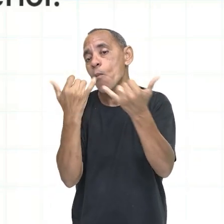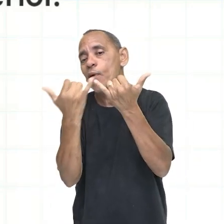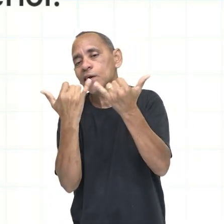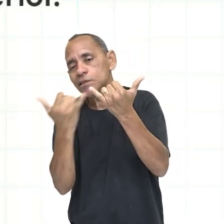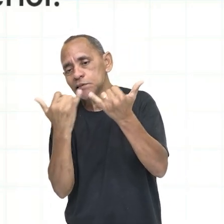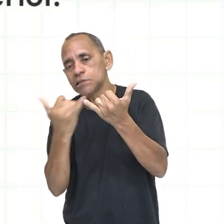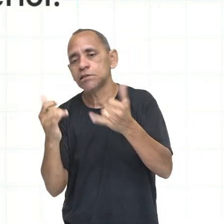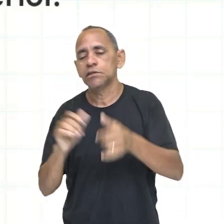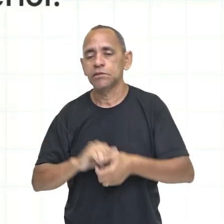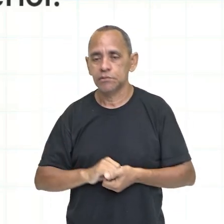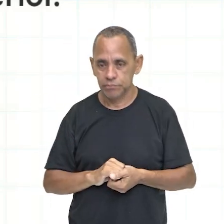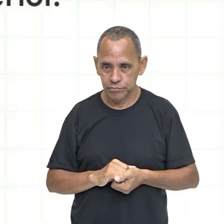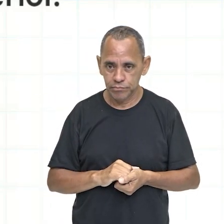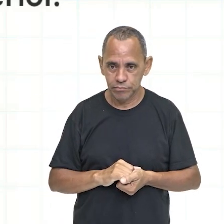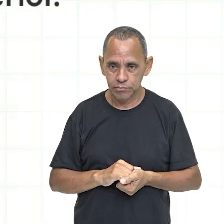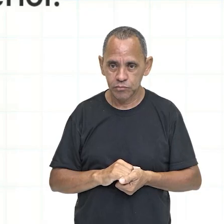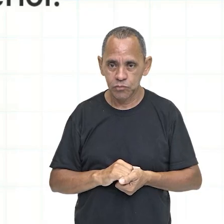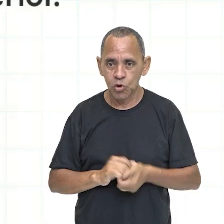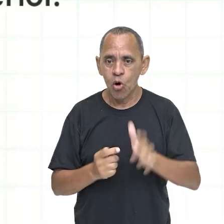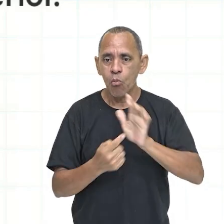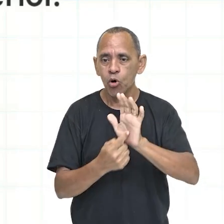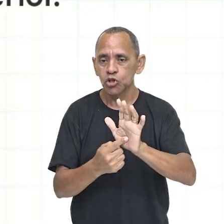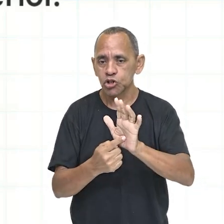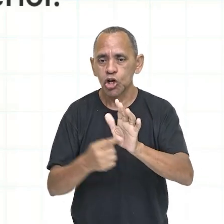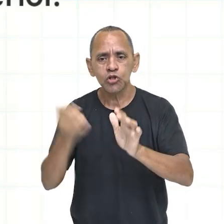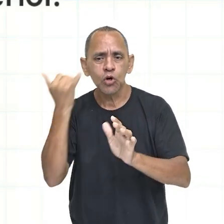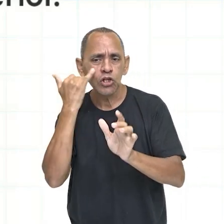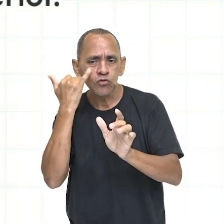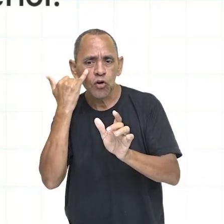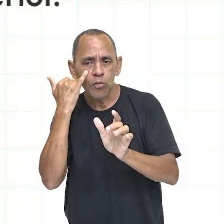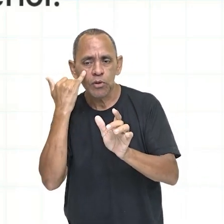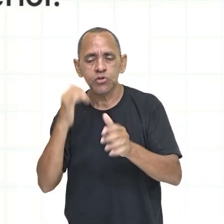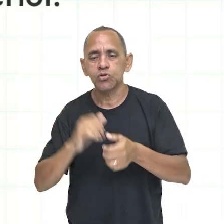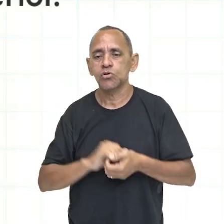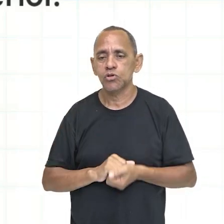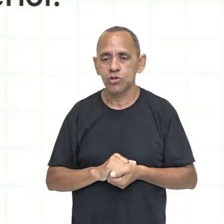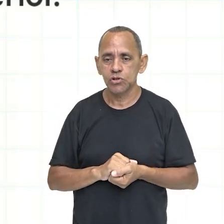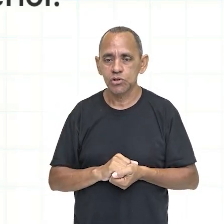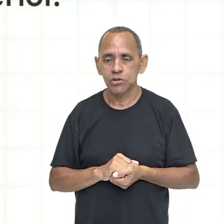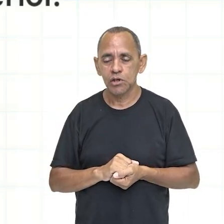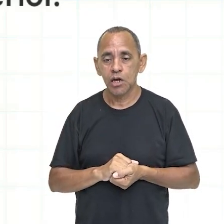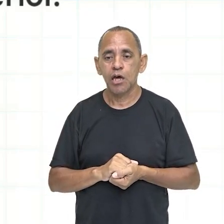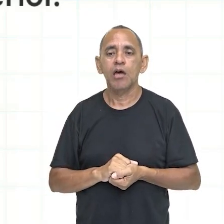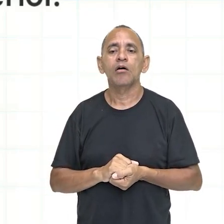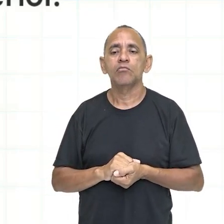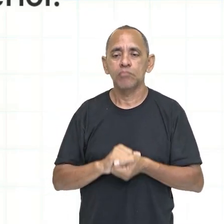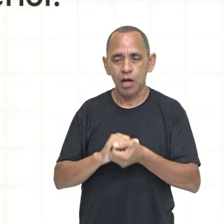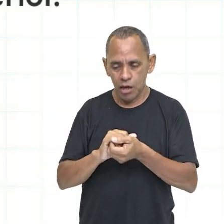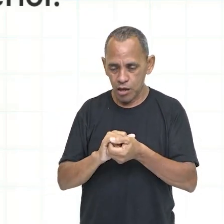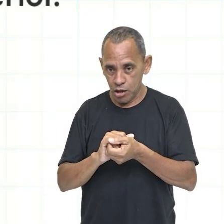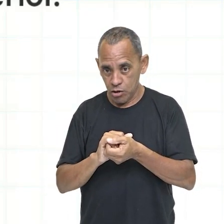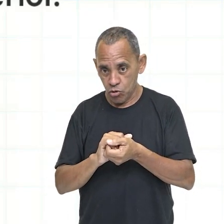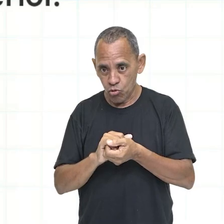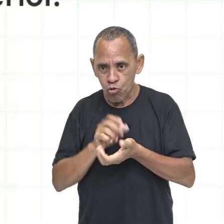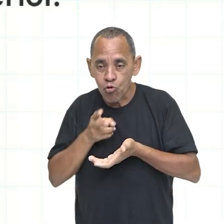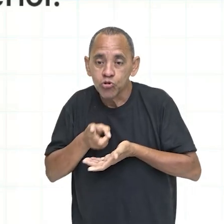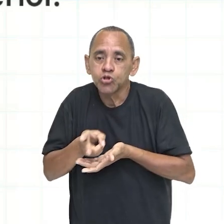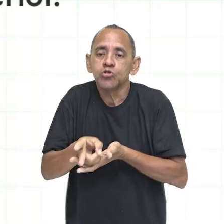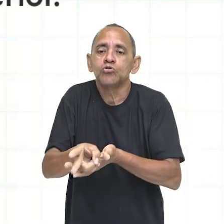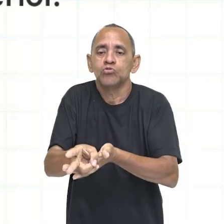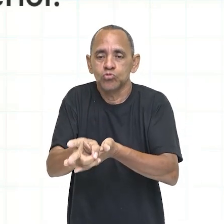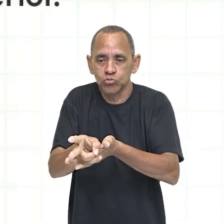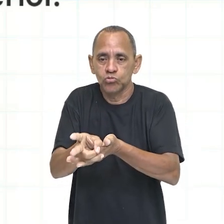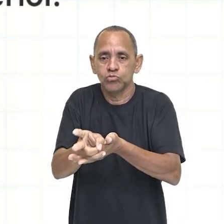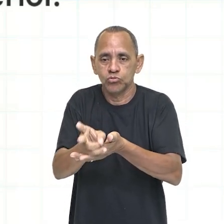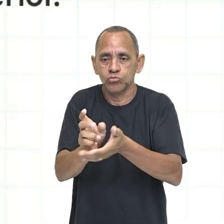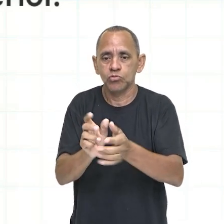cláusulas, indicando que a informação subsequente é uma continuação, certo? Quando eu estou acrescentando, eu